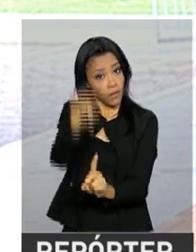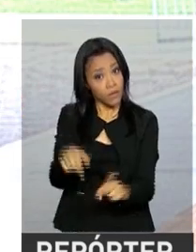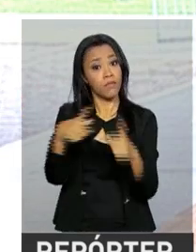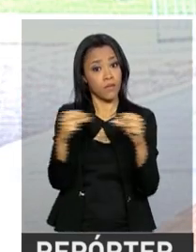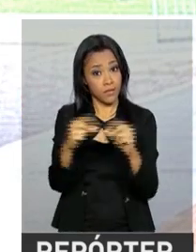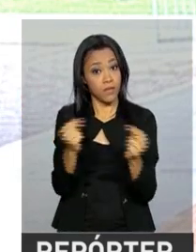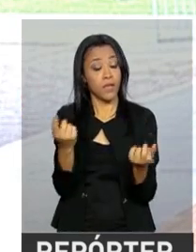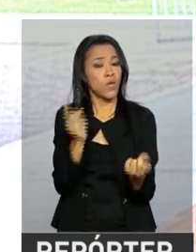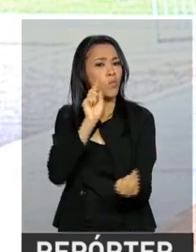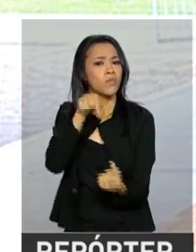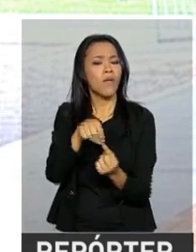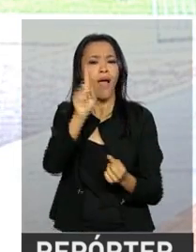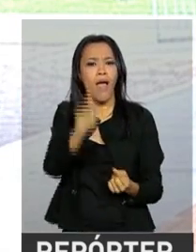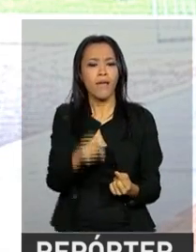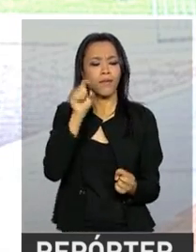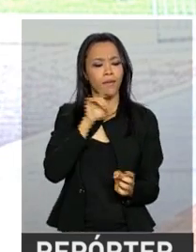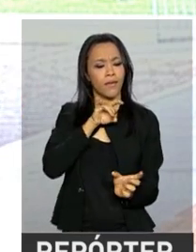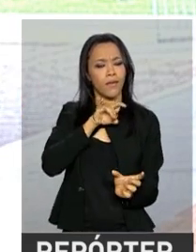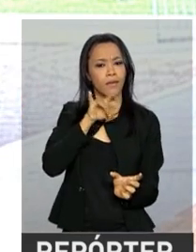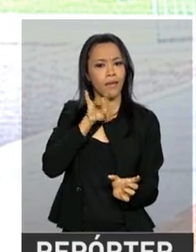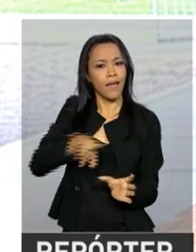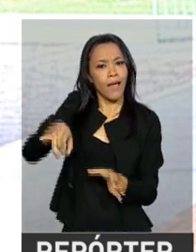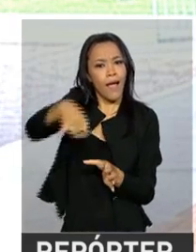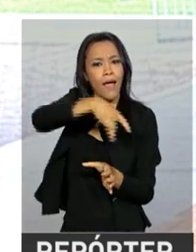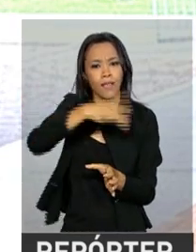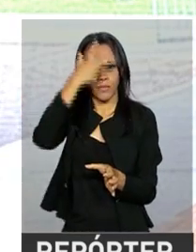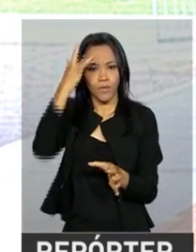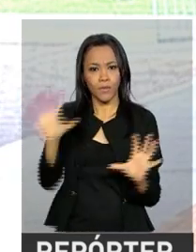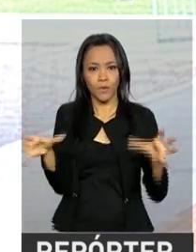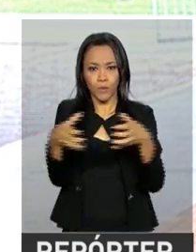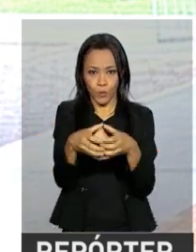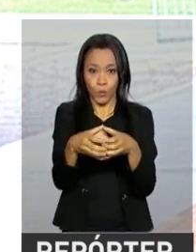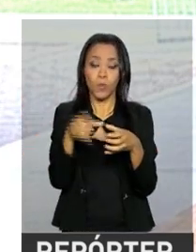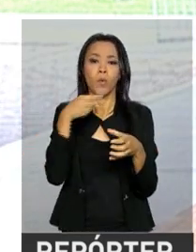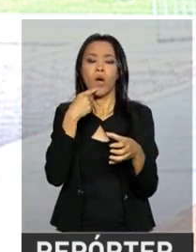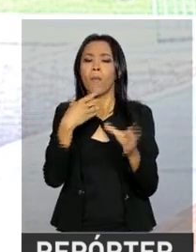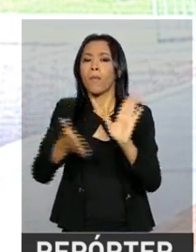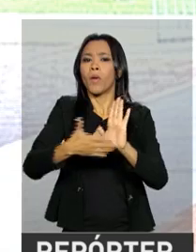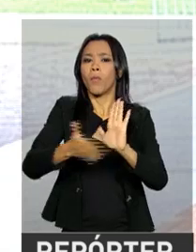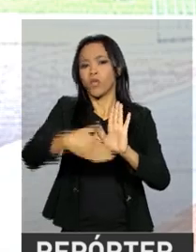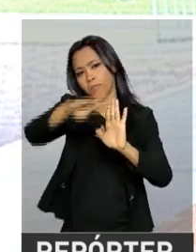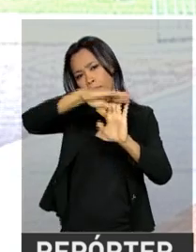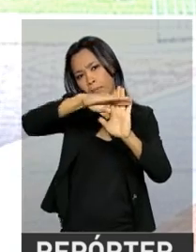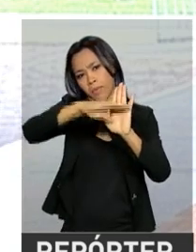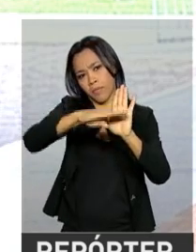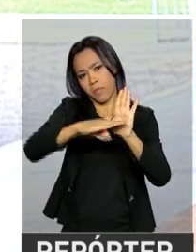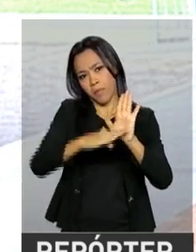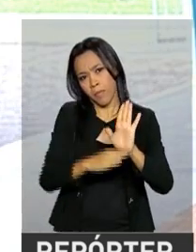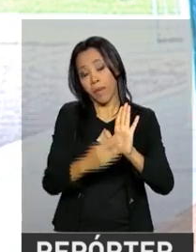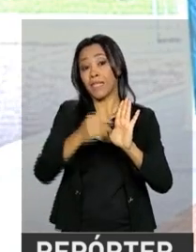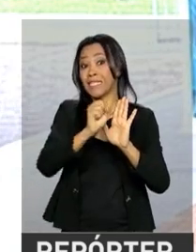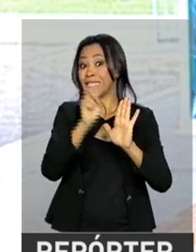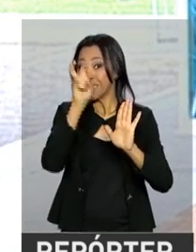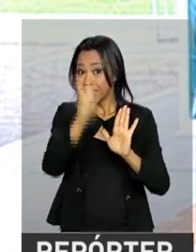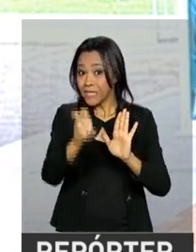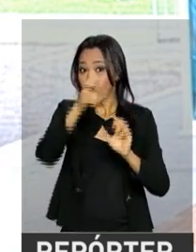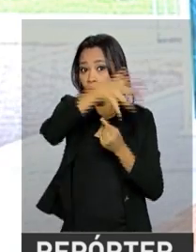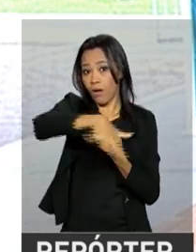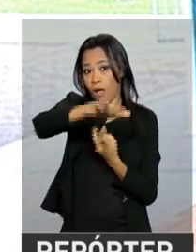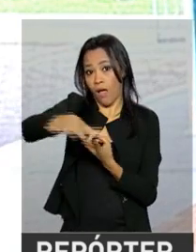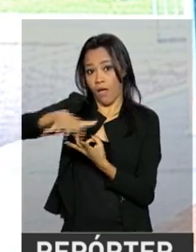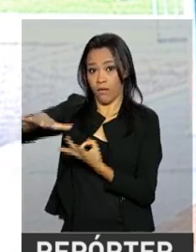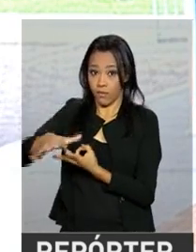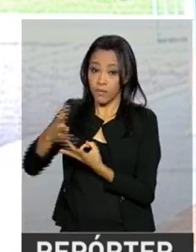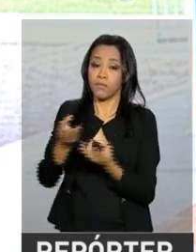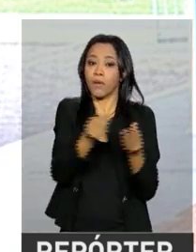Brasília e a ideia então é que os conselheiros consolidem então uma pauta de sugestões e recomendações nessas cinco áreas que eu citei